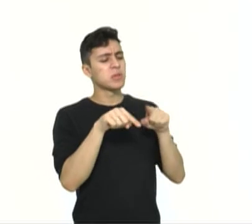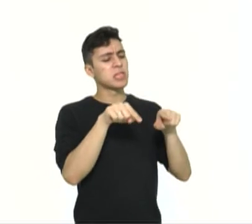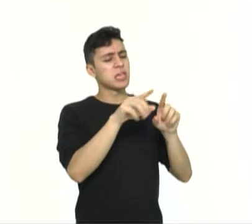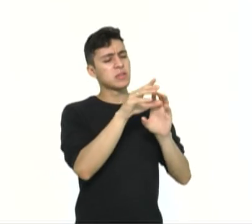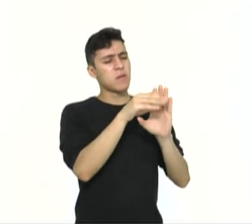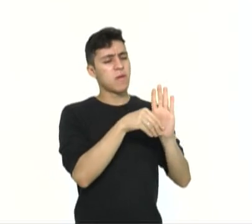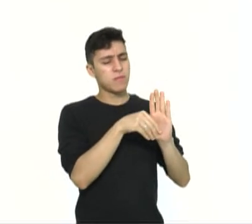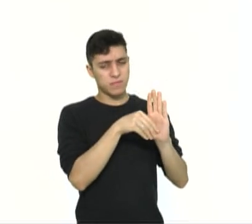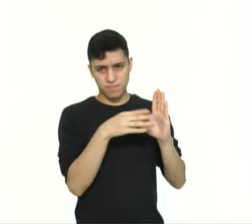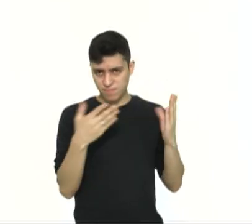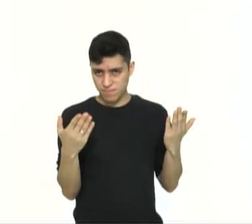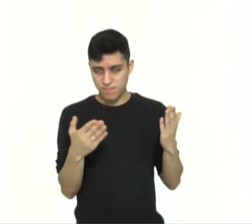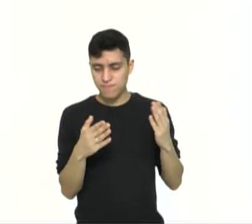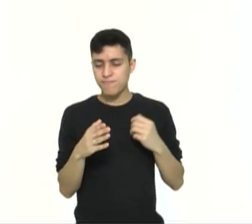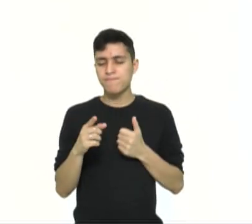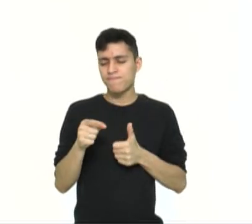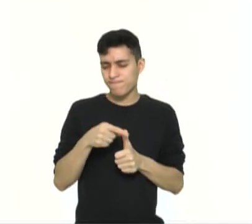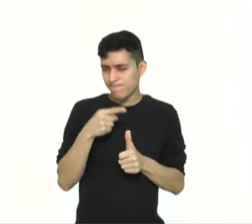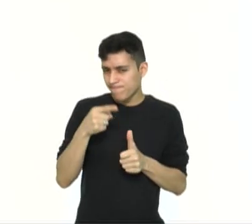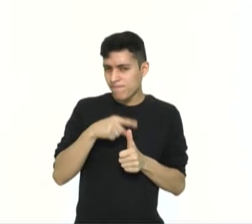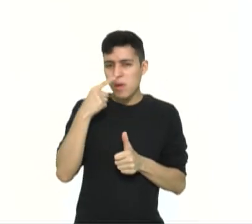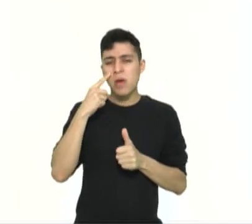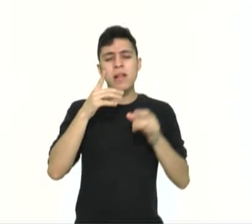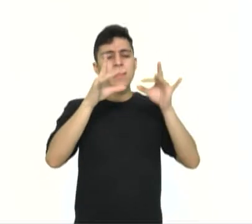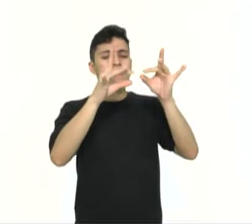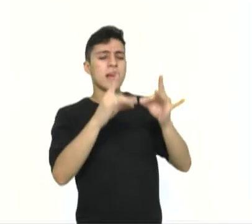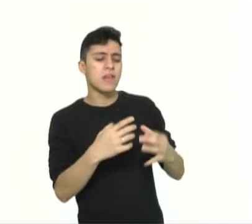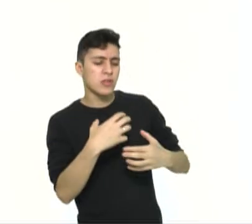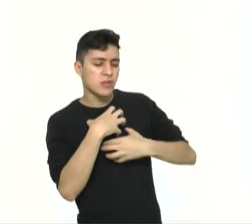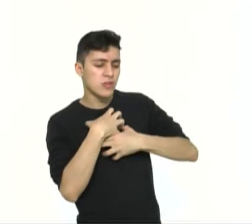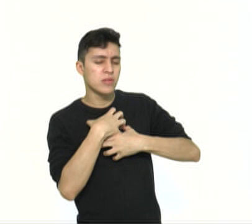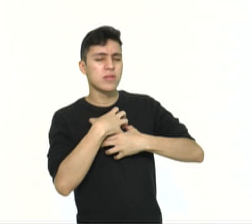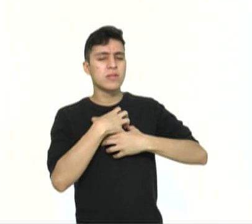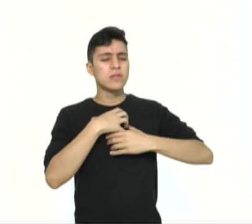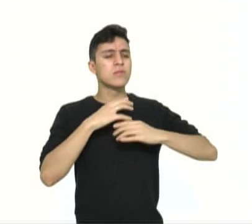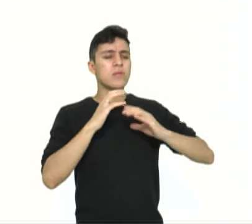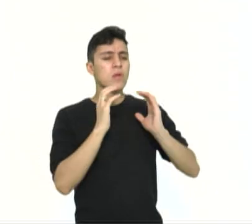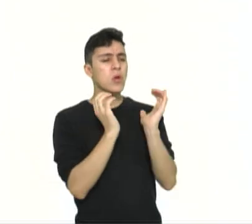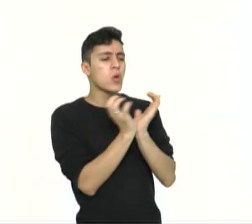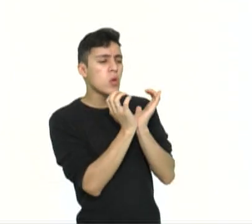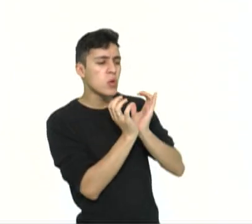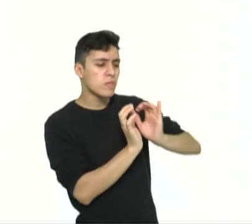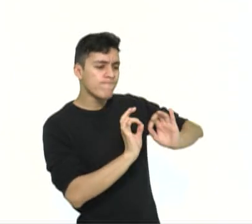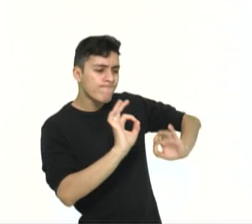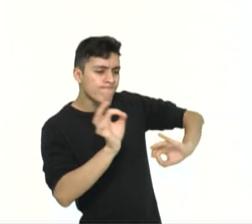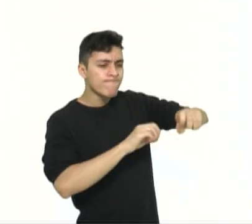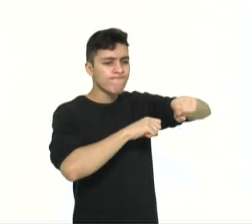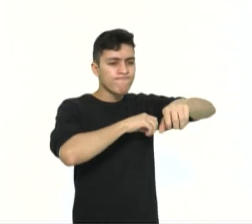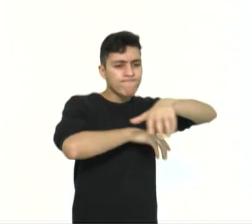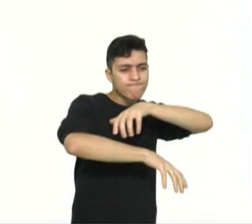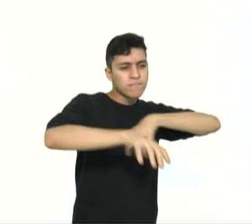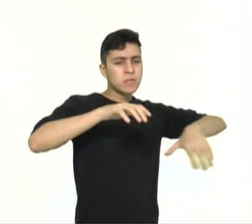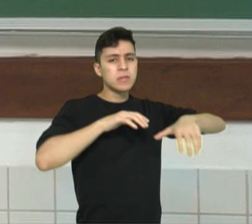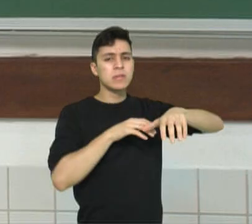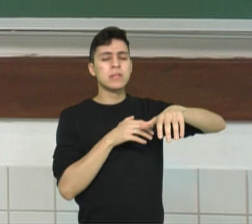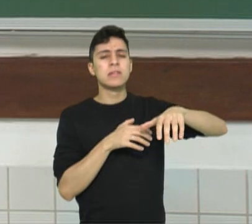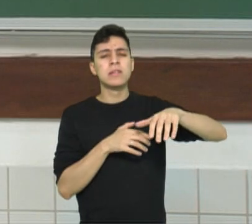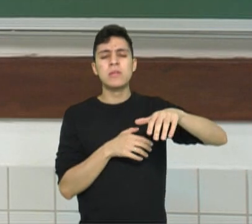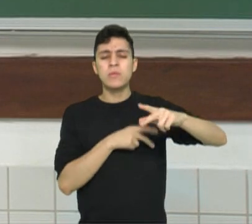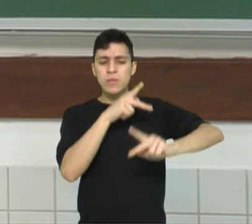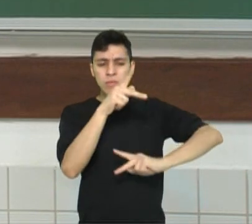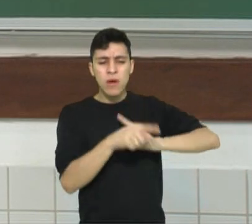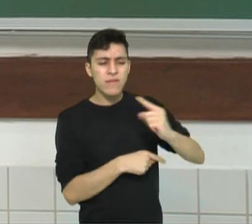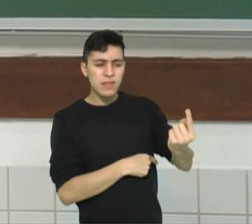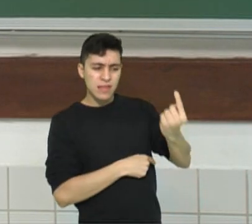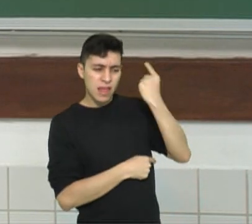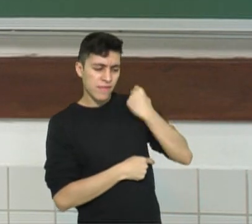Bom, primeiro, a gente vai descrever as formas de organização das sociedades nativas americanas. Como é que esses